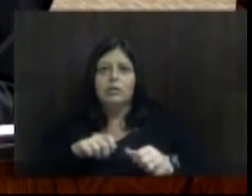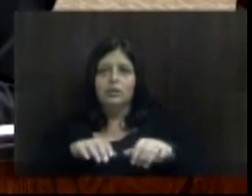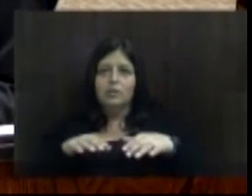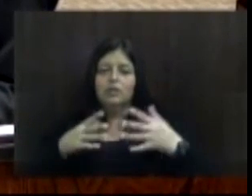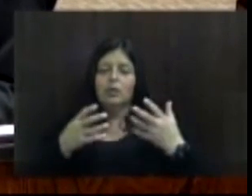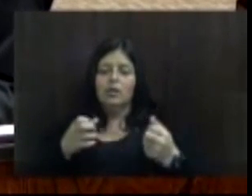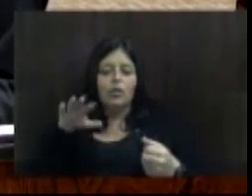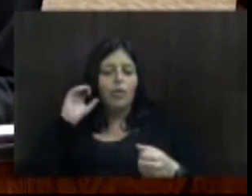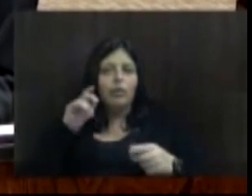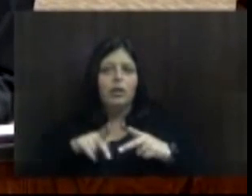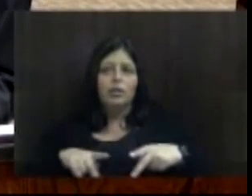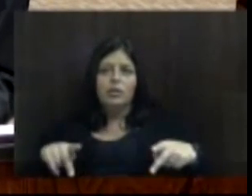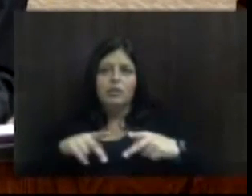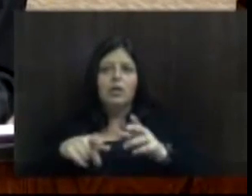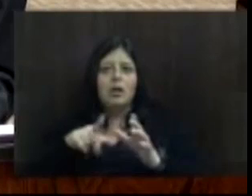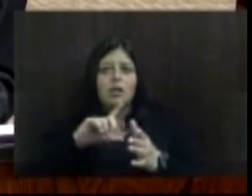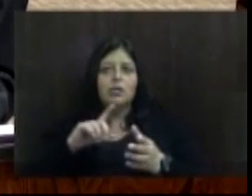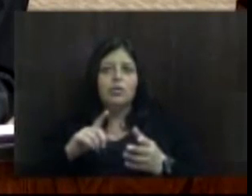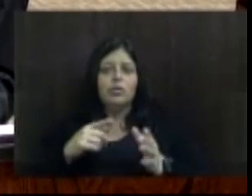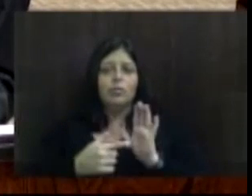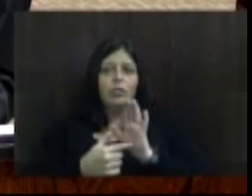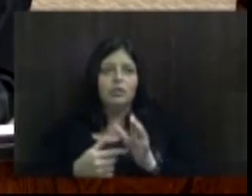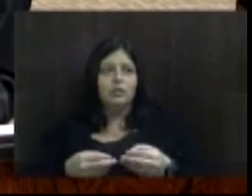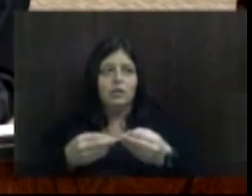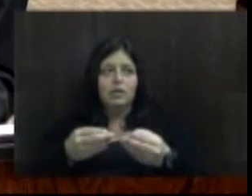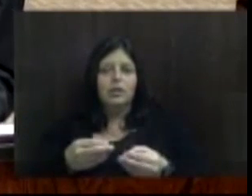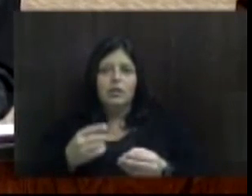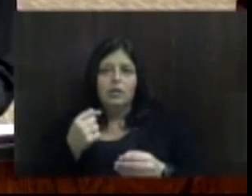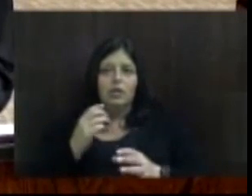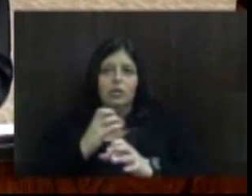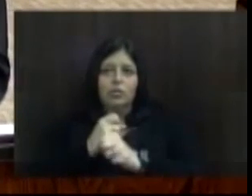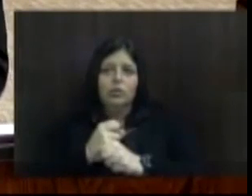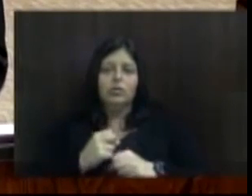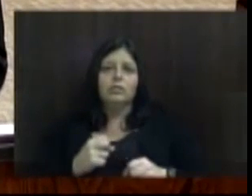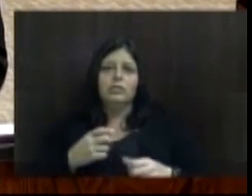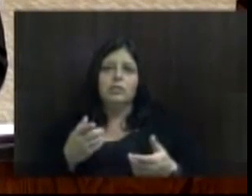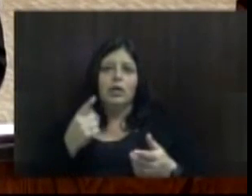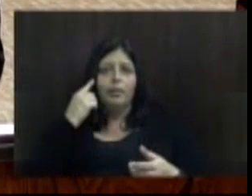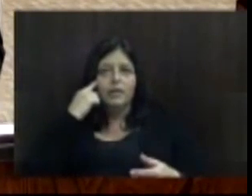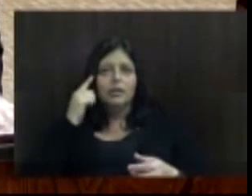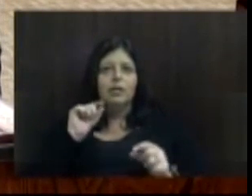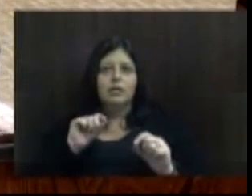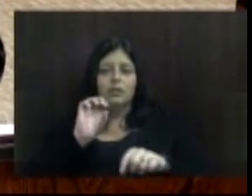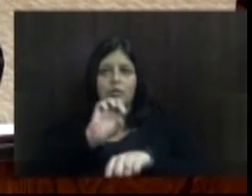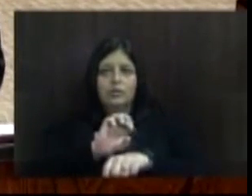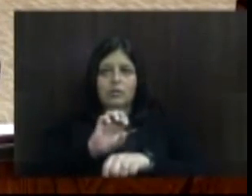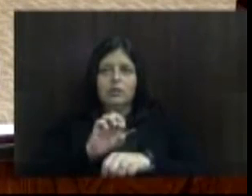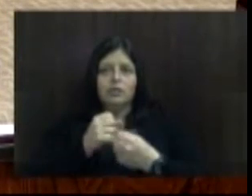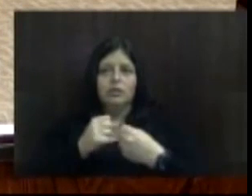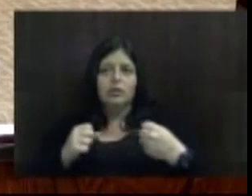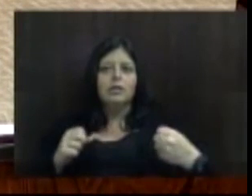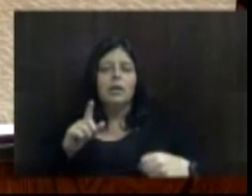população antes de passar-lhe a conta fomos ensinados ao longo do tempo a pensar que o estado grande